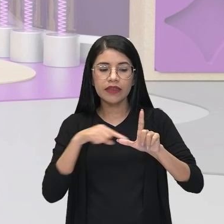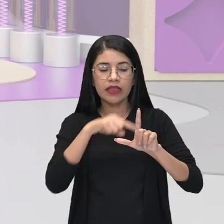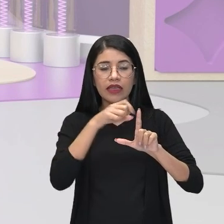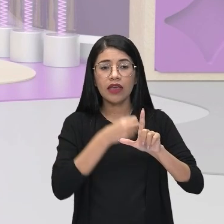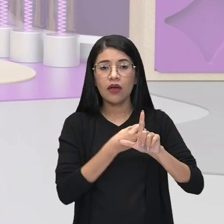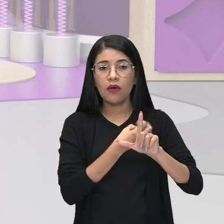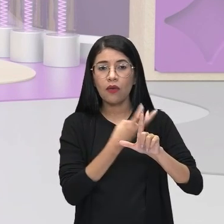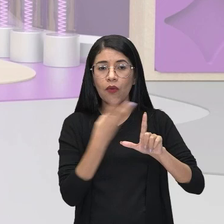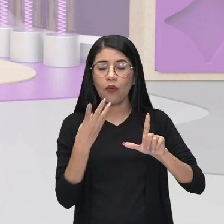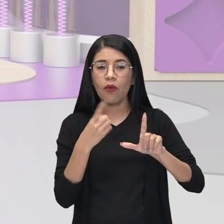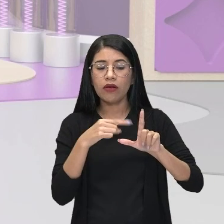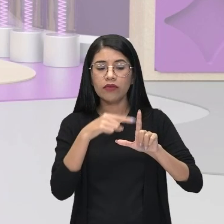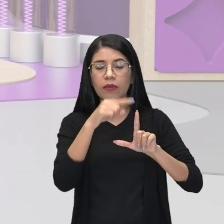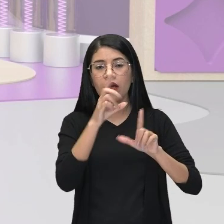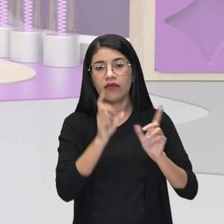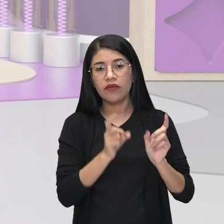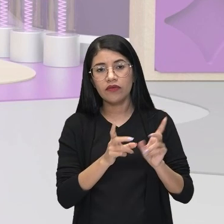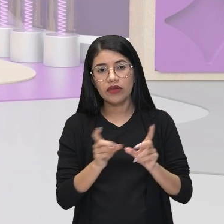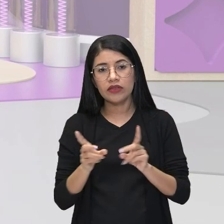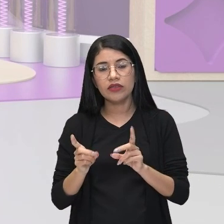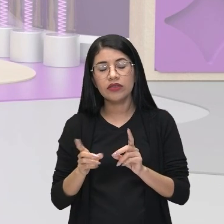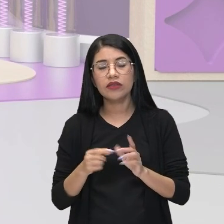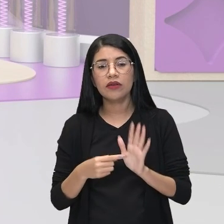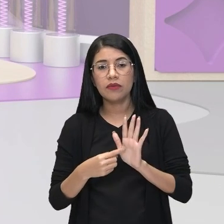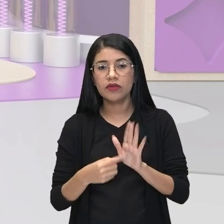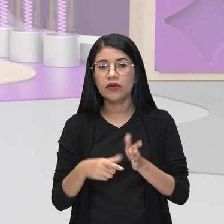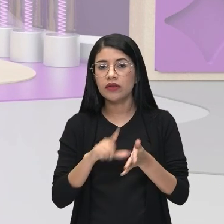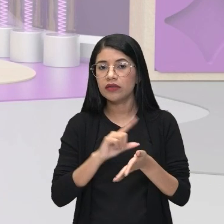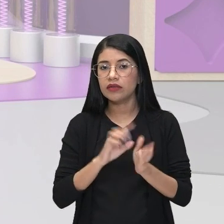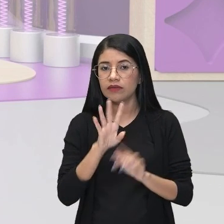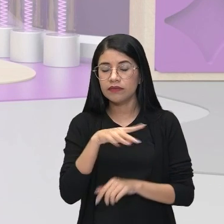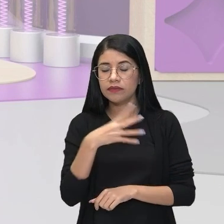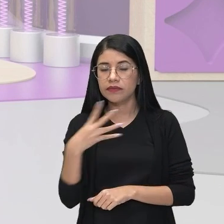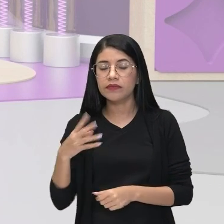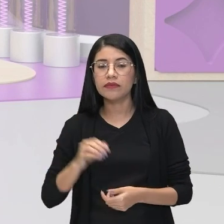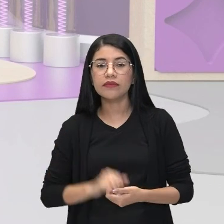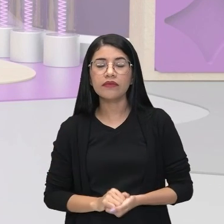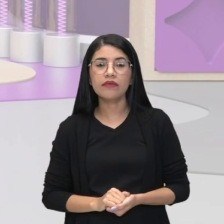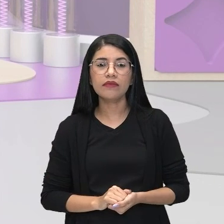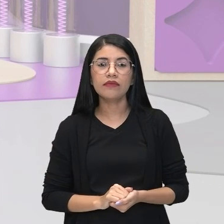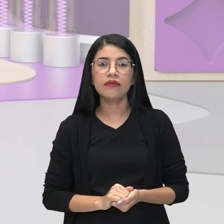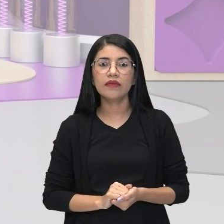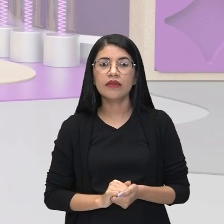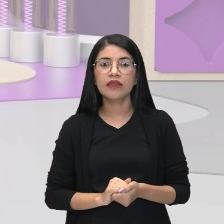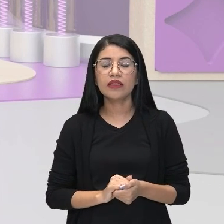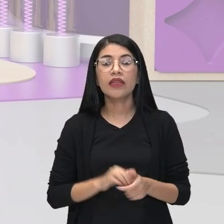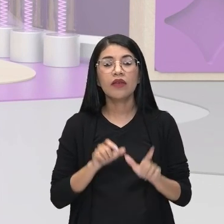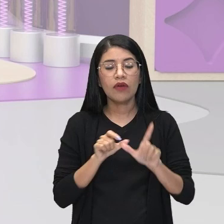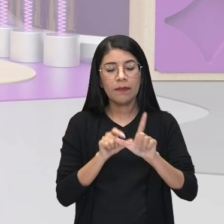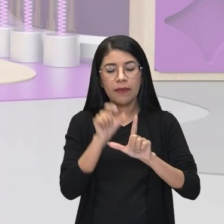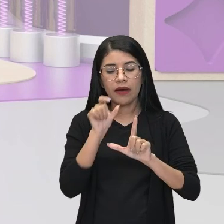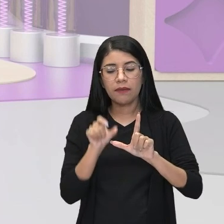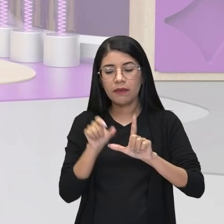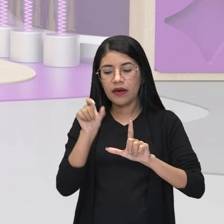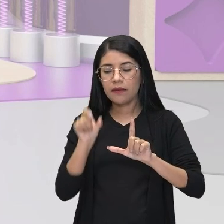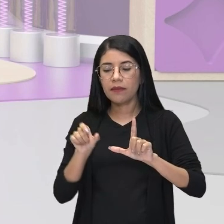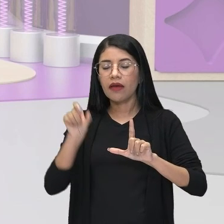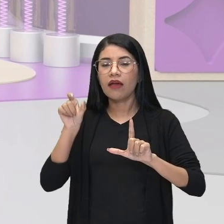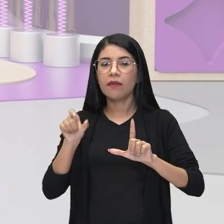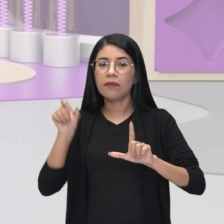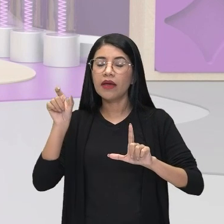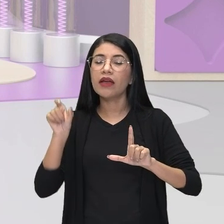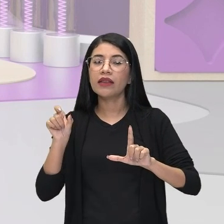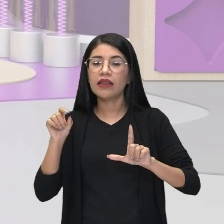foi vendida de acordo com como mostrava a tabela. Então, um gráfico de colunas e cada coluna dessa atinge aí a